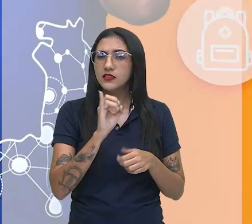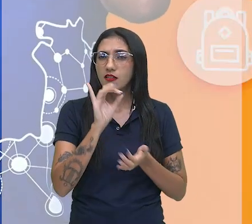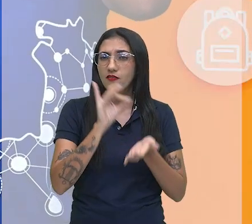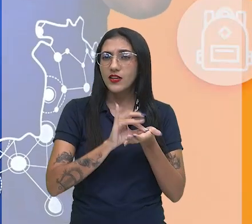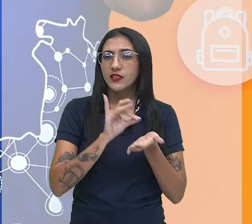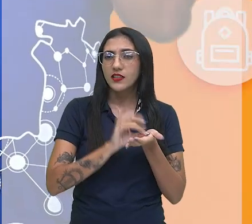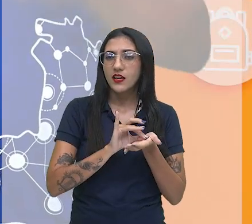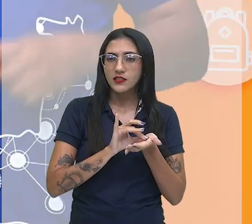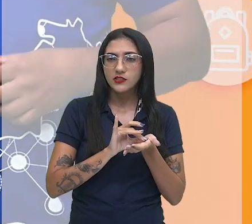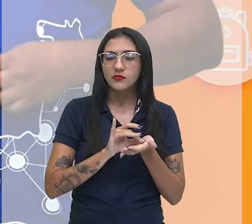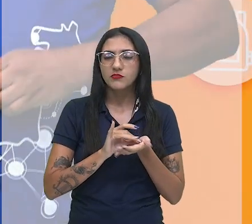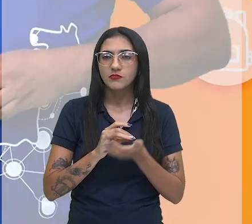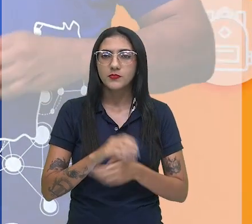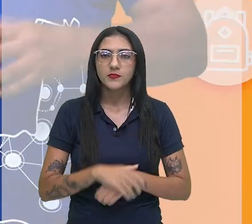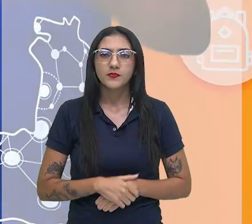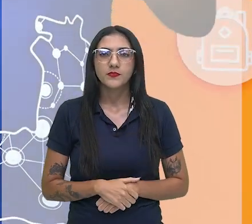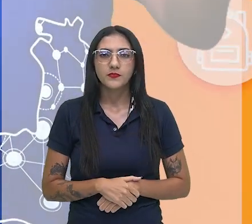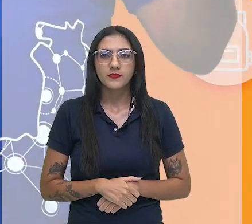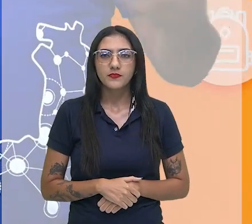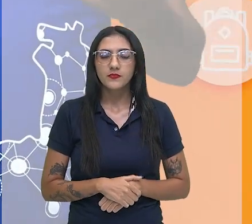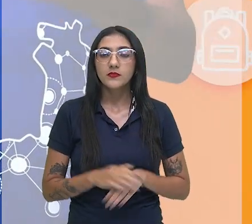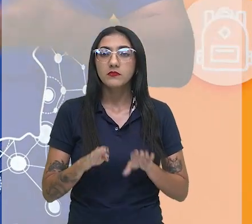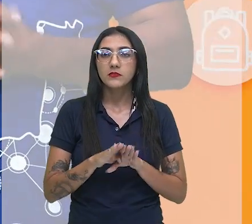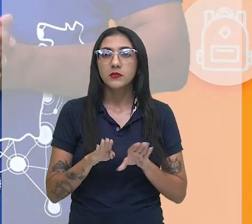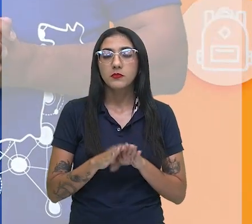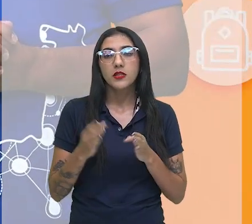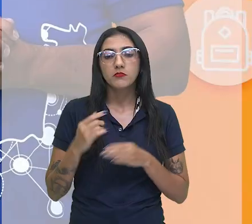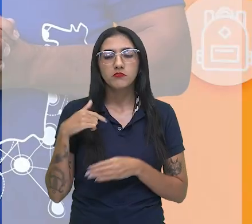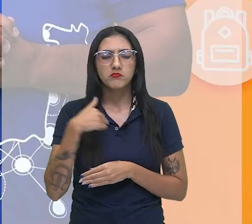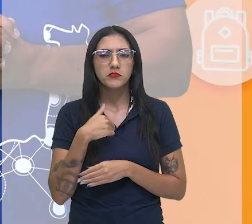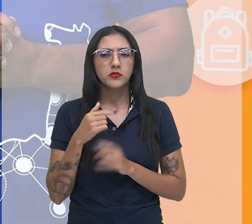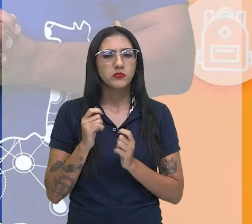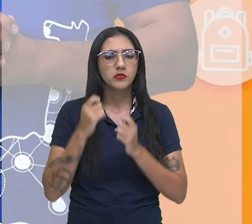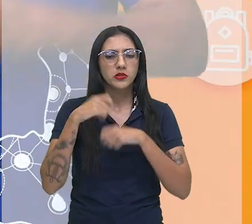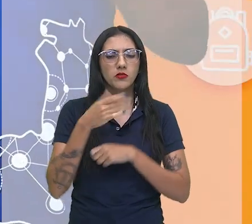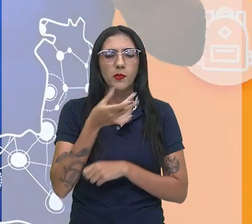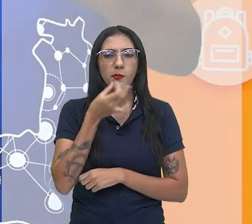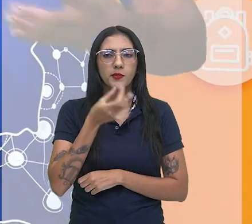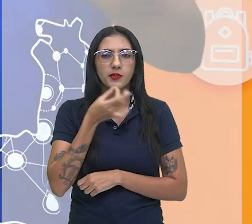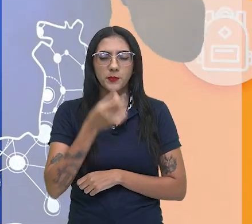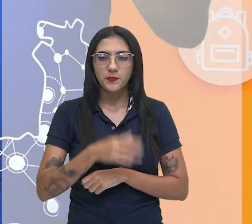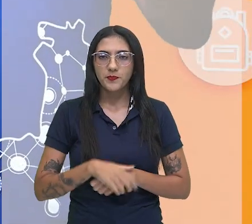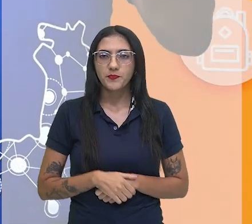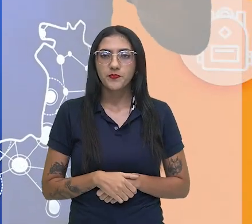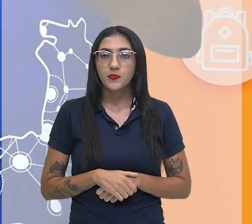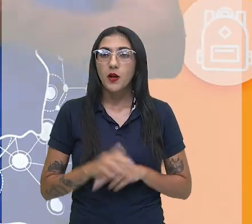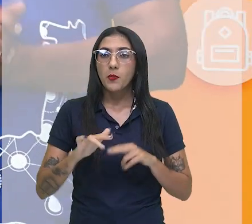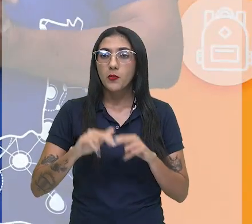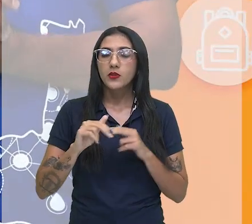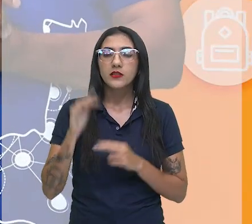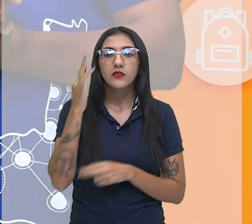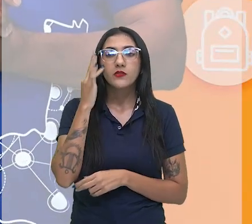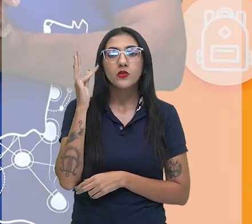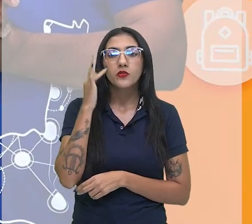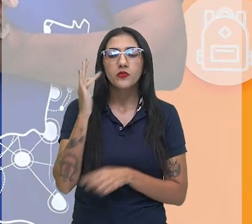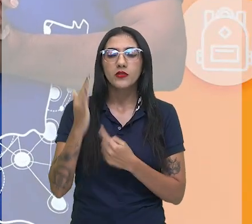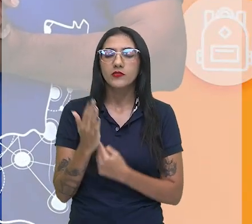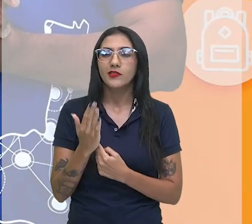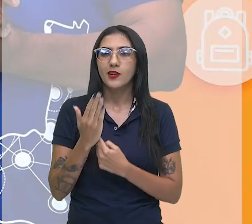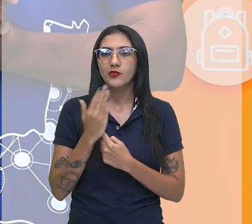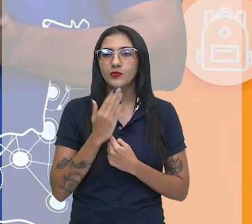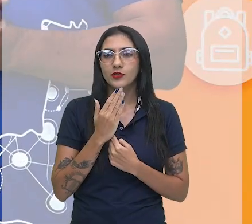né, criticamente. Então, e formando a sua própria opinião. Né? E a filosofia nos ajuda, né, nesse sentido